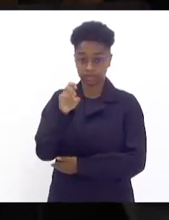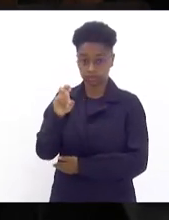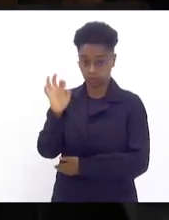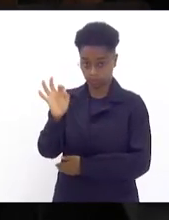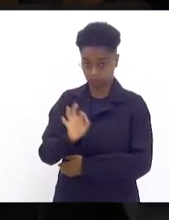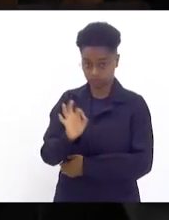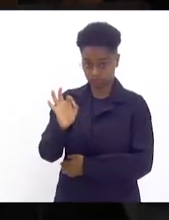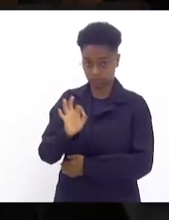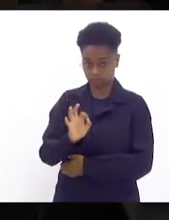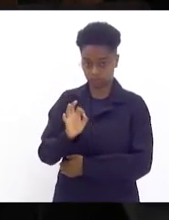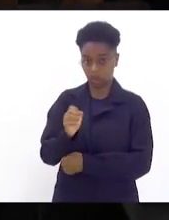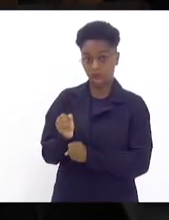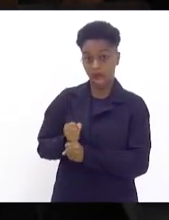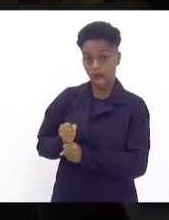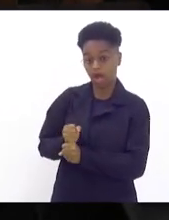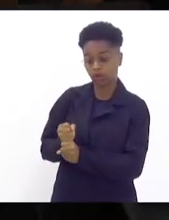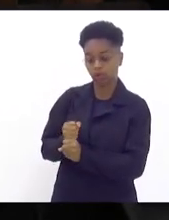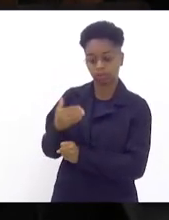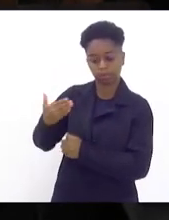13,75% ao ano.